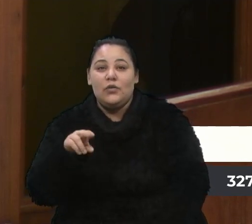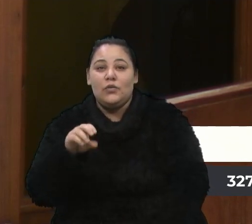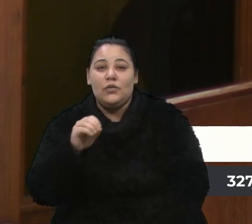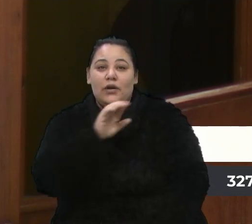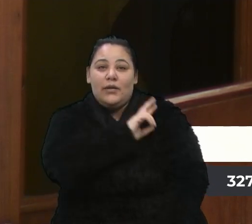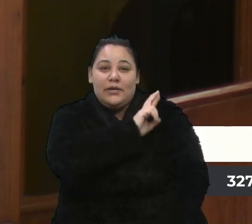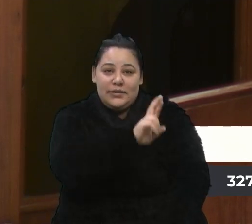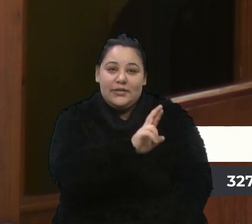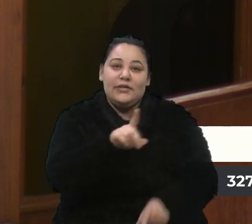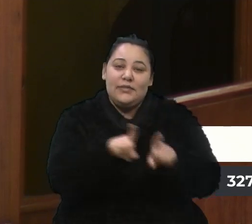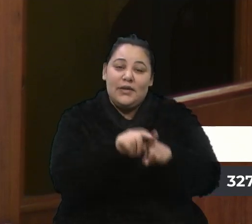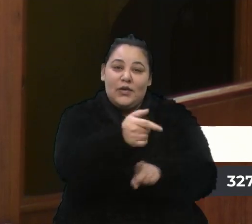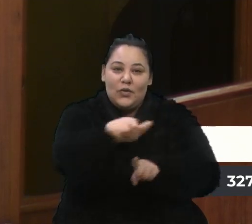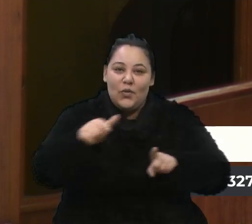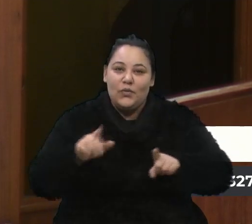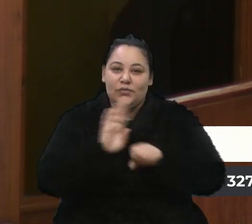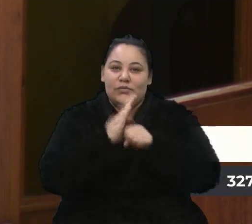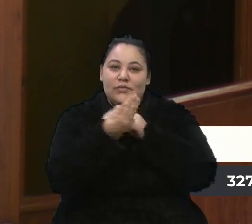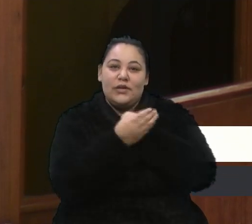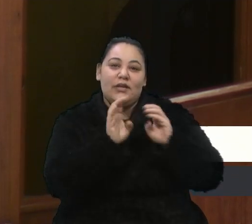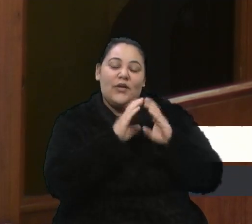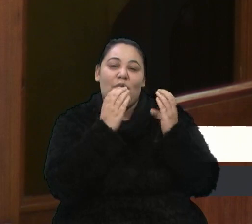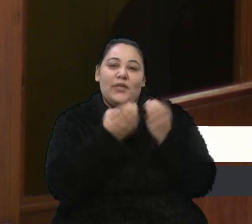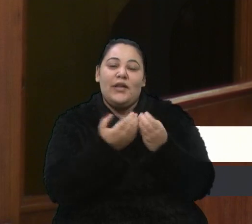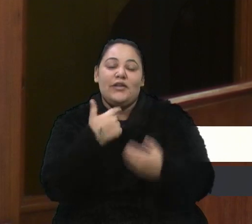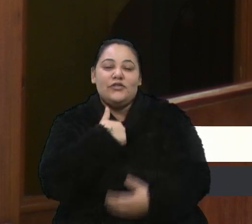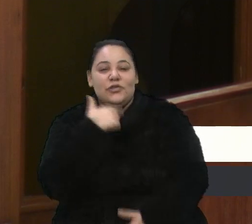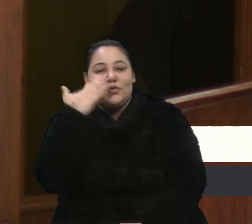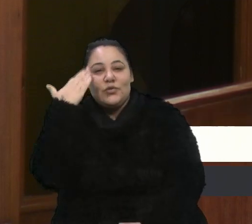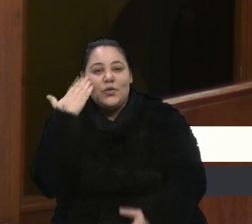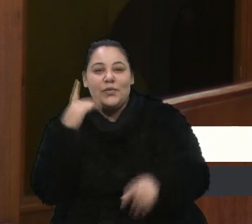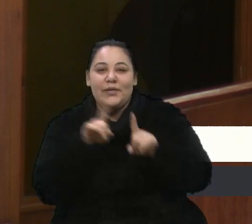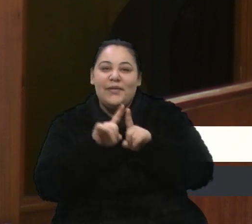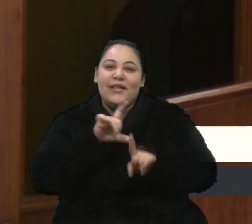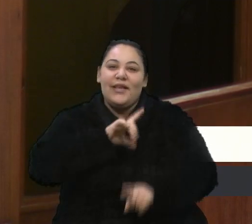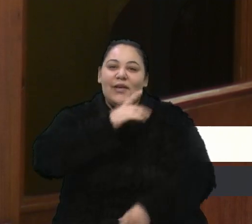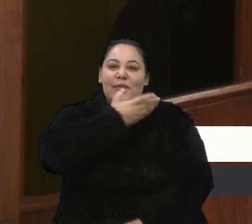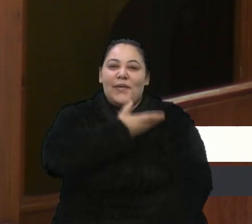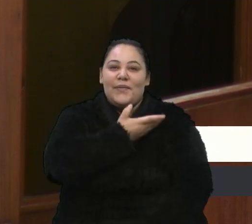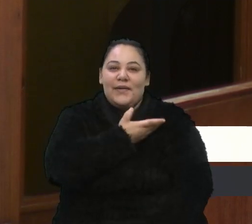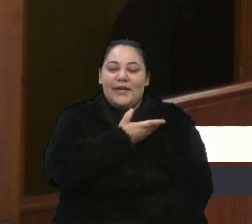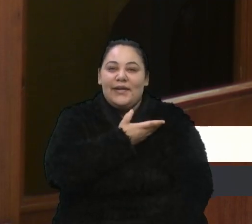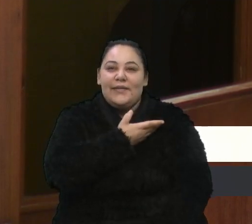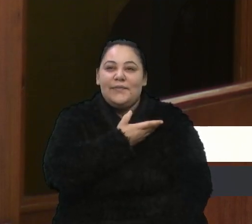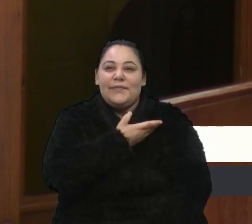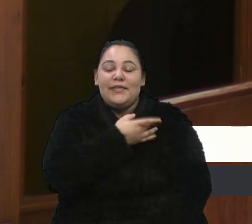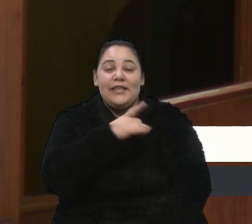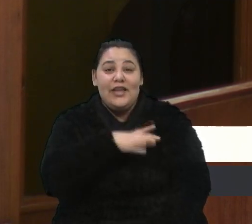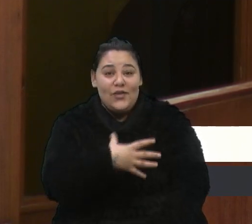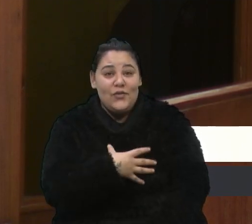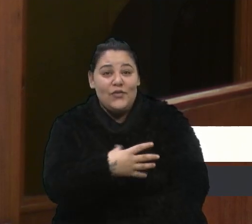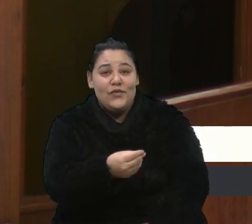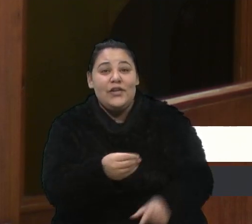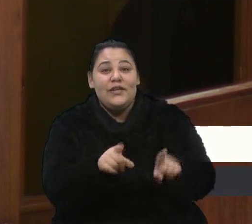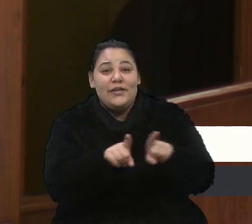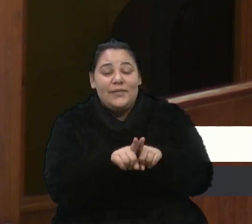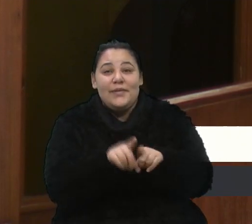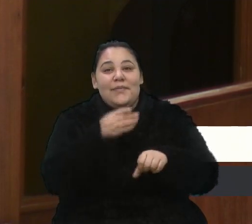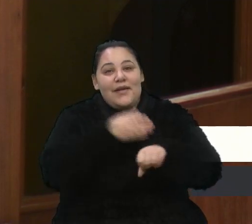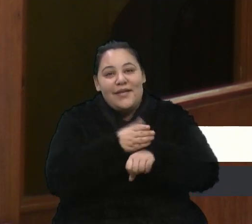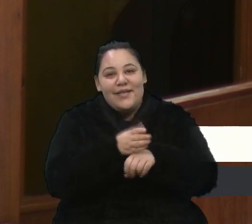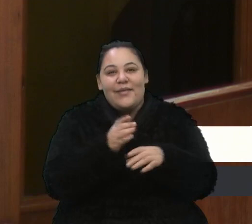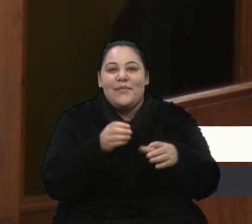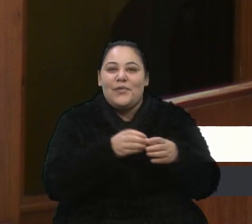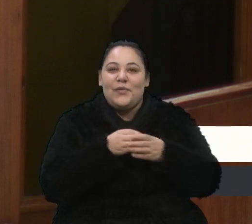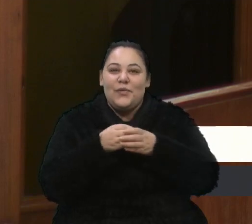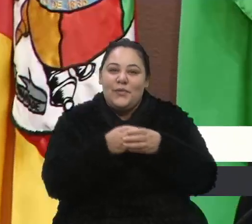fiquei sabendo que tem uma amiga minha de tempo ali, que tem o filho dela também aí no grupo.